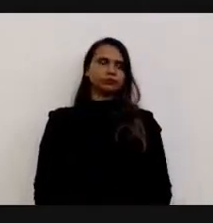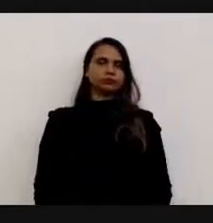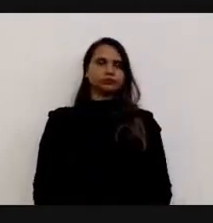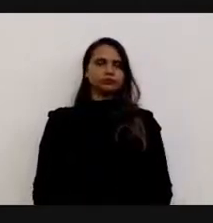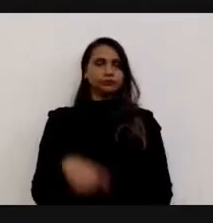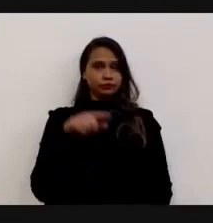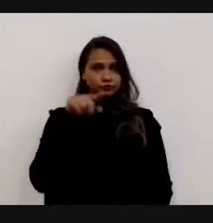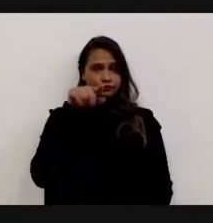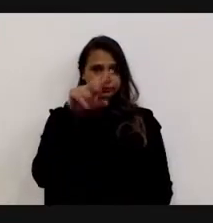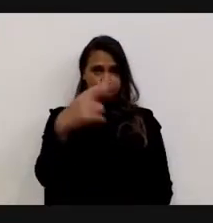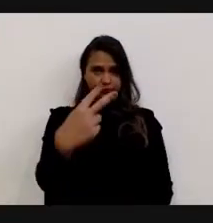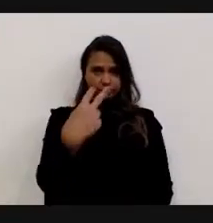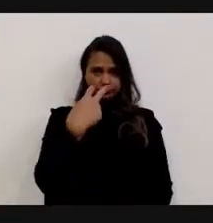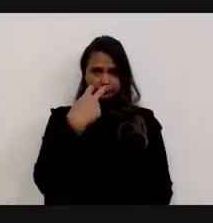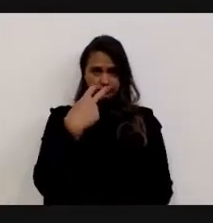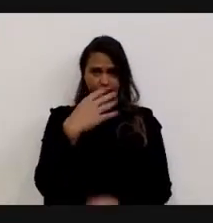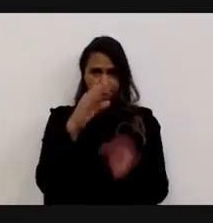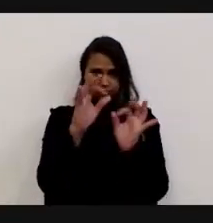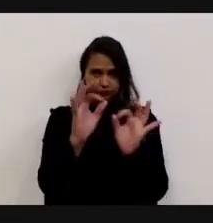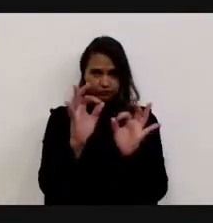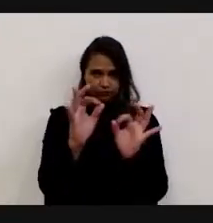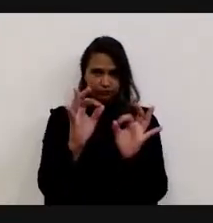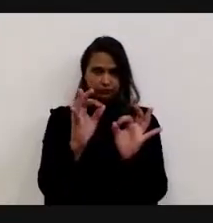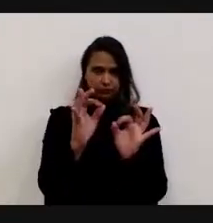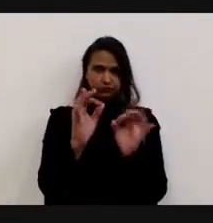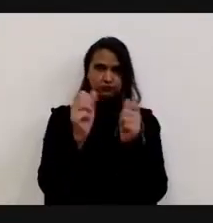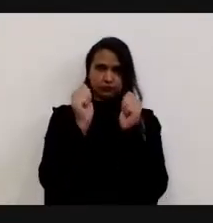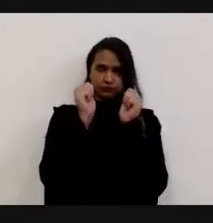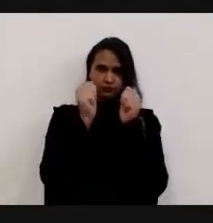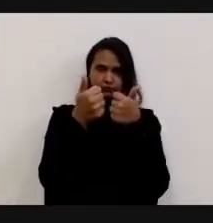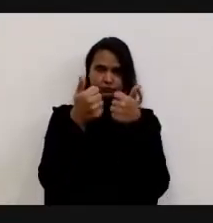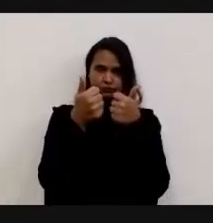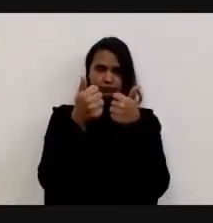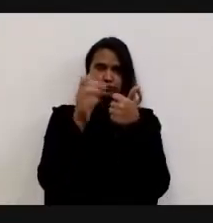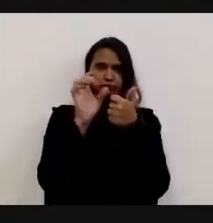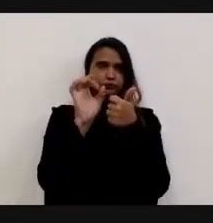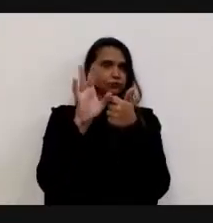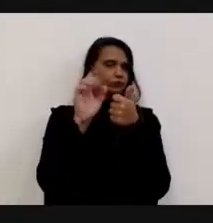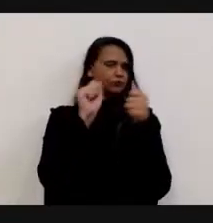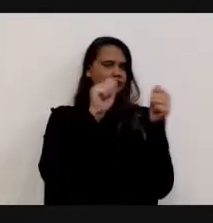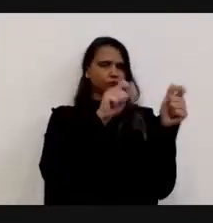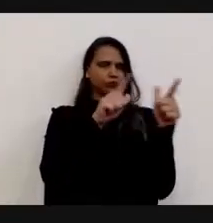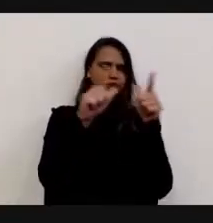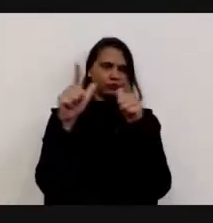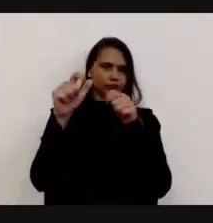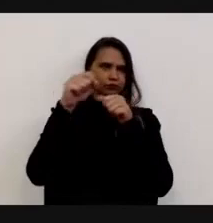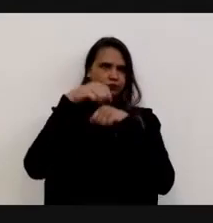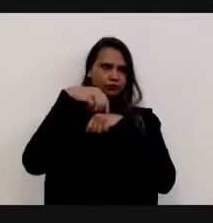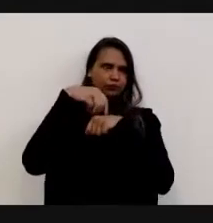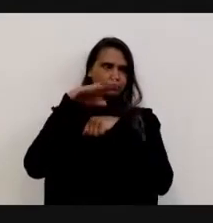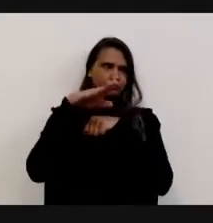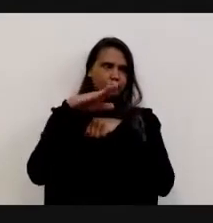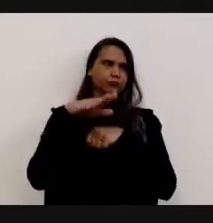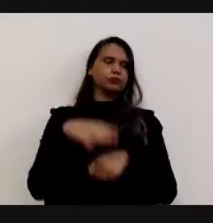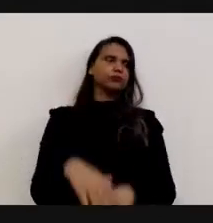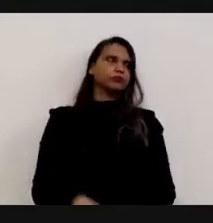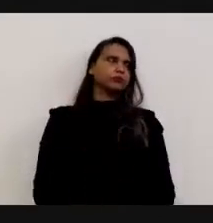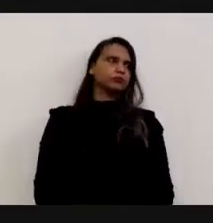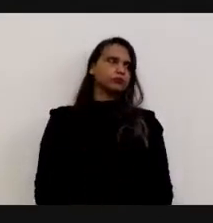Você nos ouve, Janete? Sim, só compartilhando aqui a tela. Ah, ótimo.